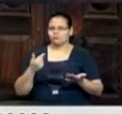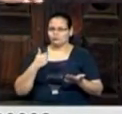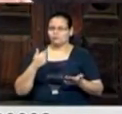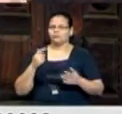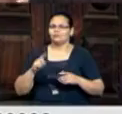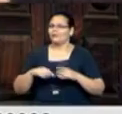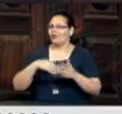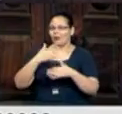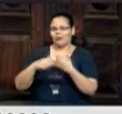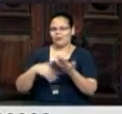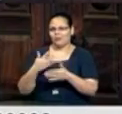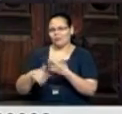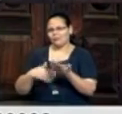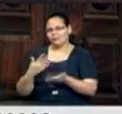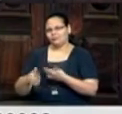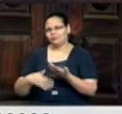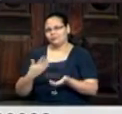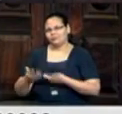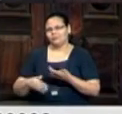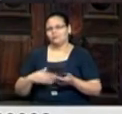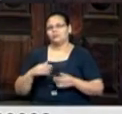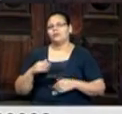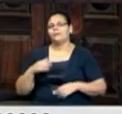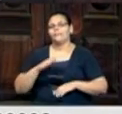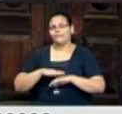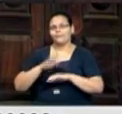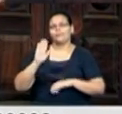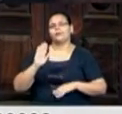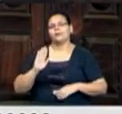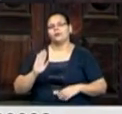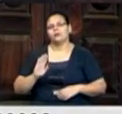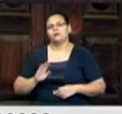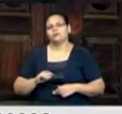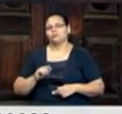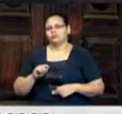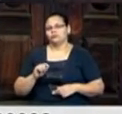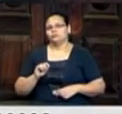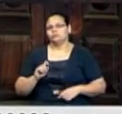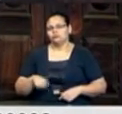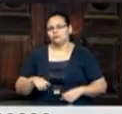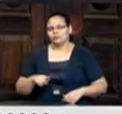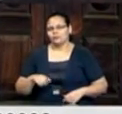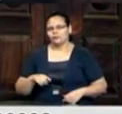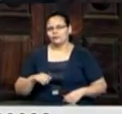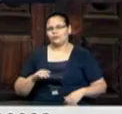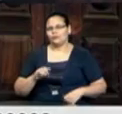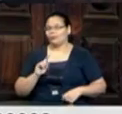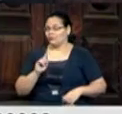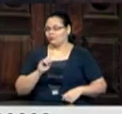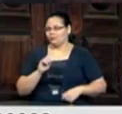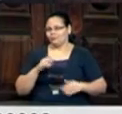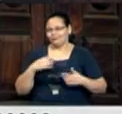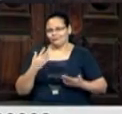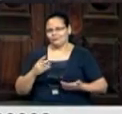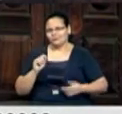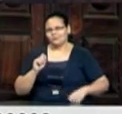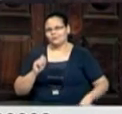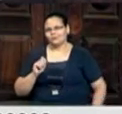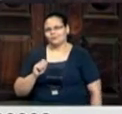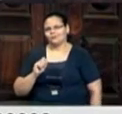caos total. E mais, não vamos de forma alguma